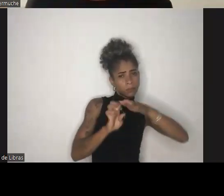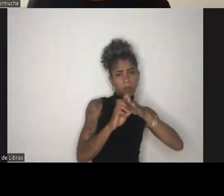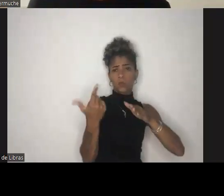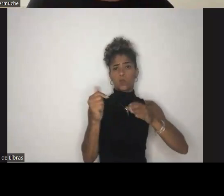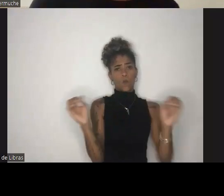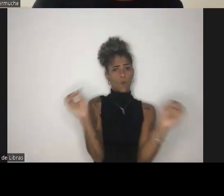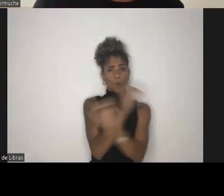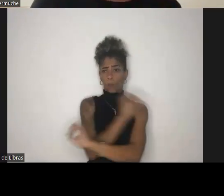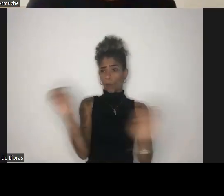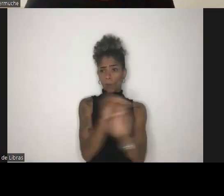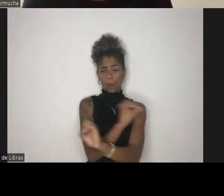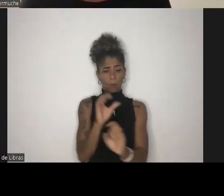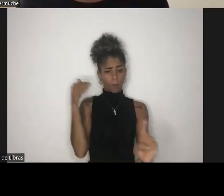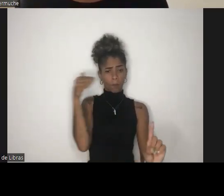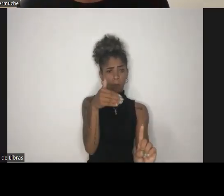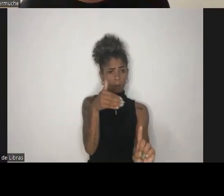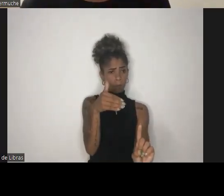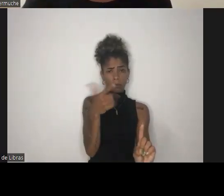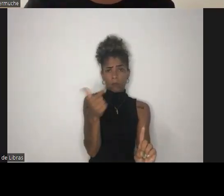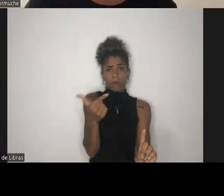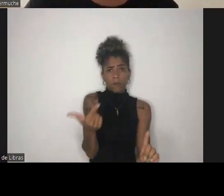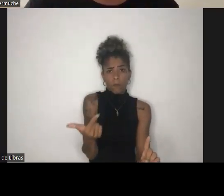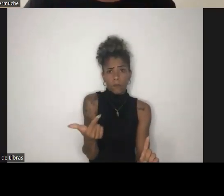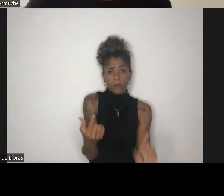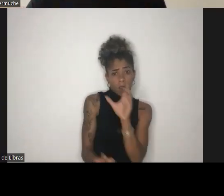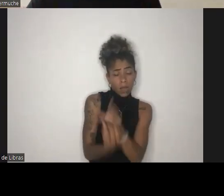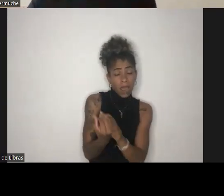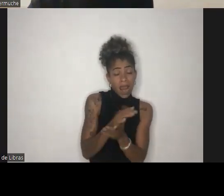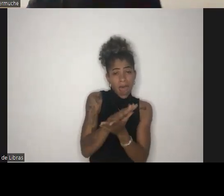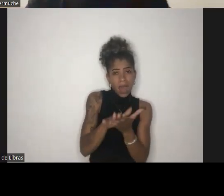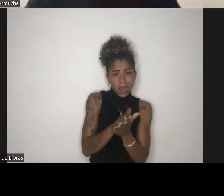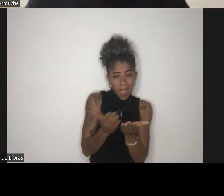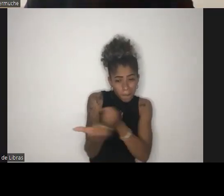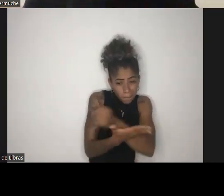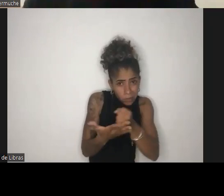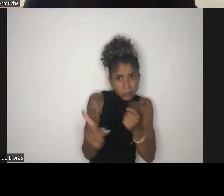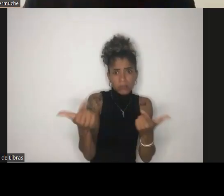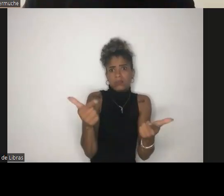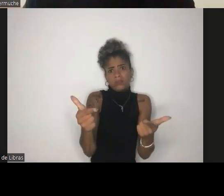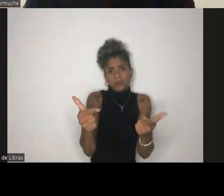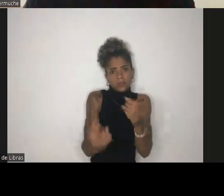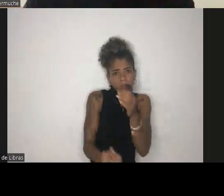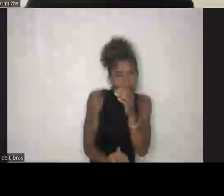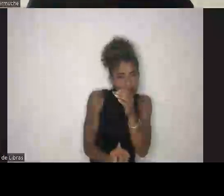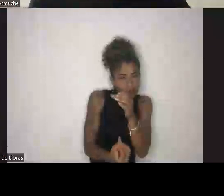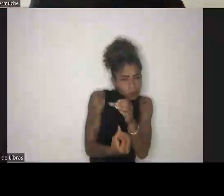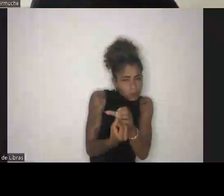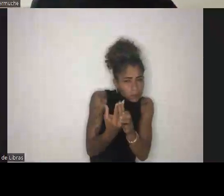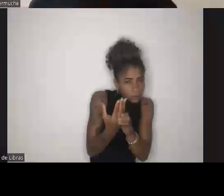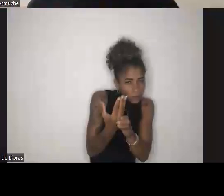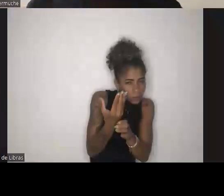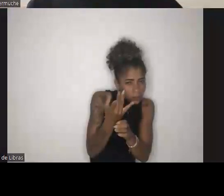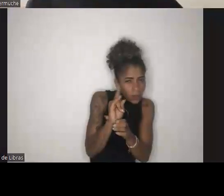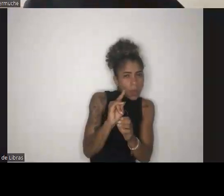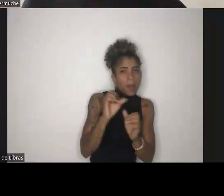a gente começou a criar do zero isso então essa essa direção de criação dentro da marca Ela